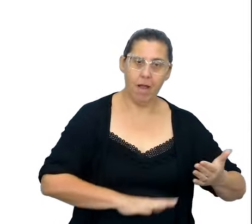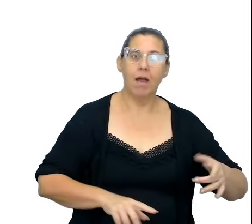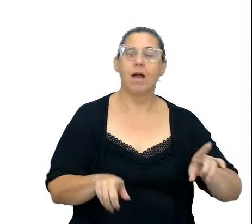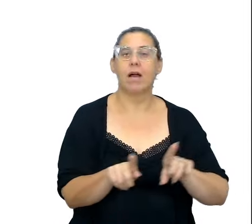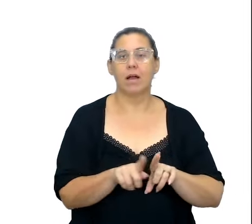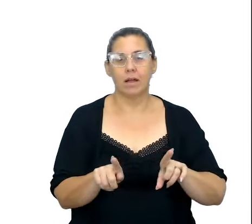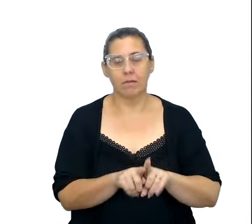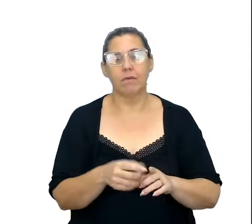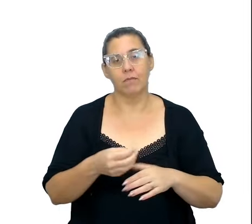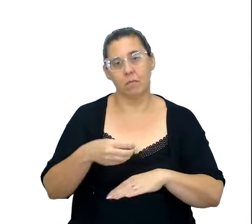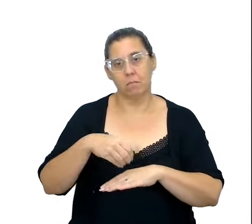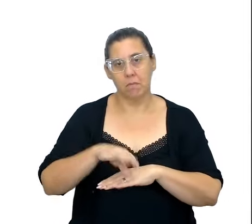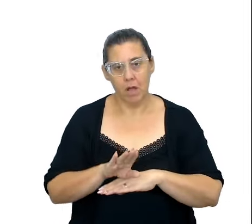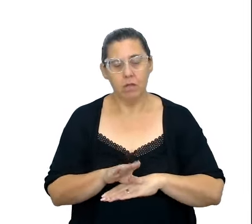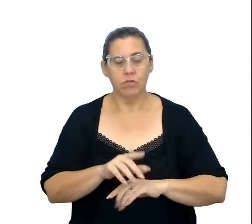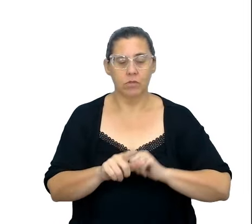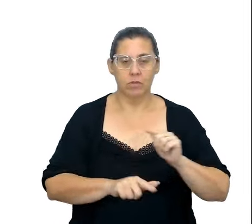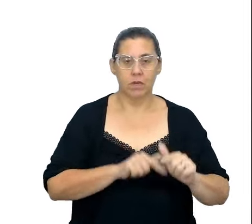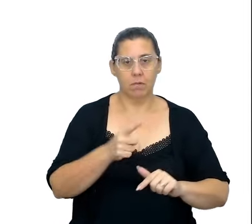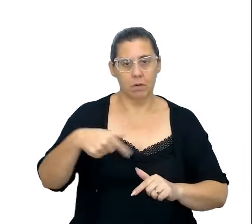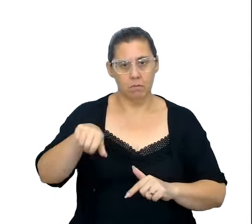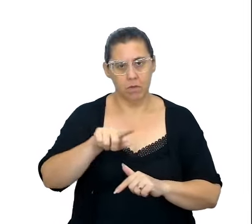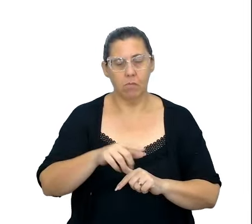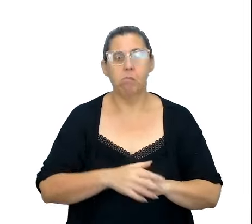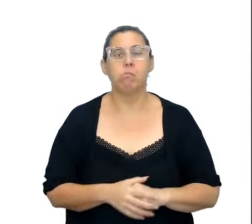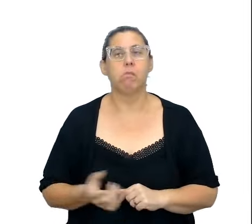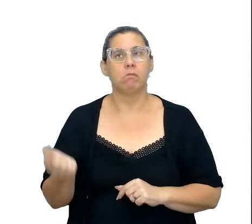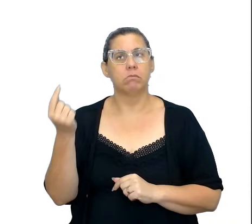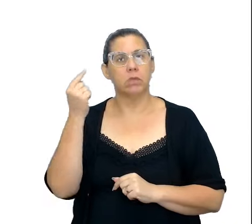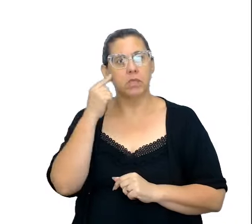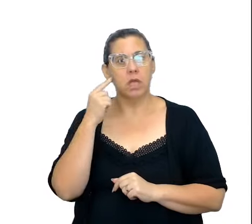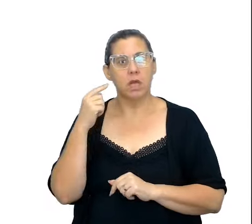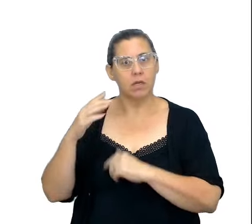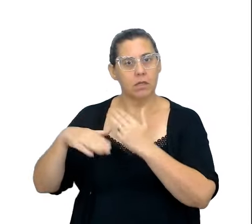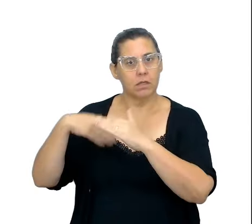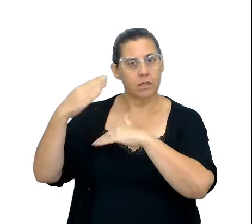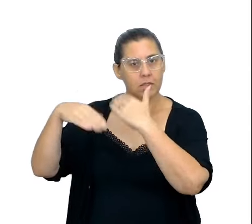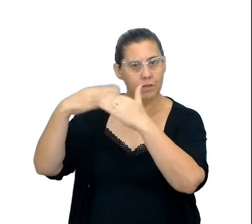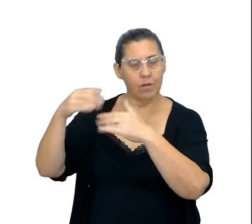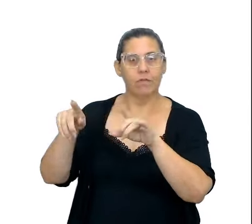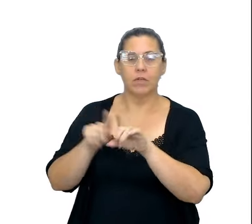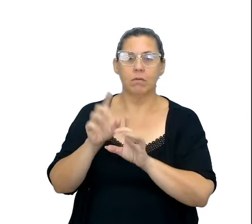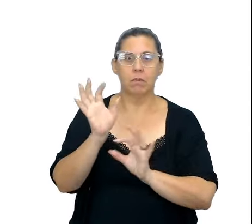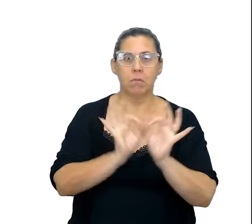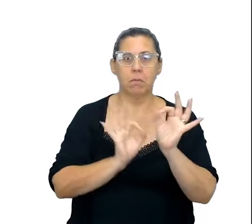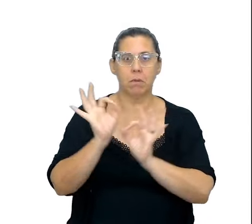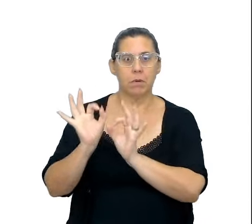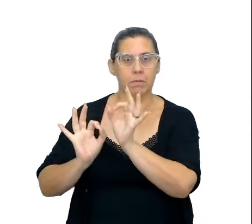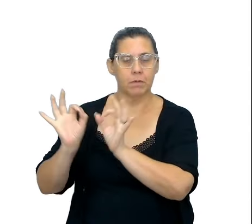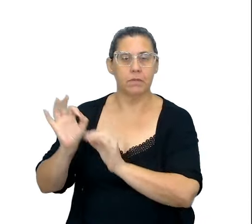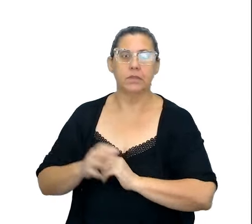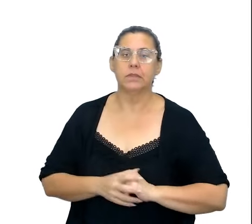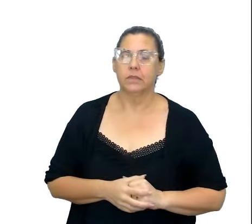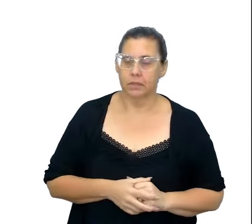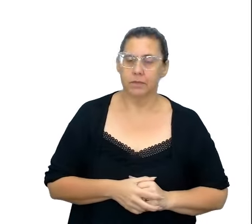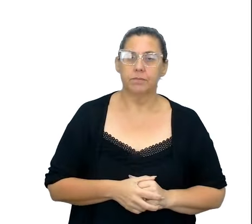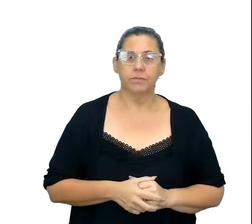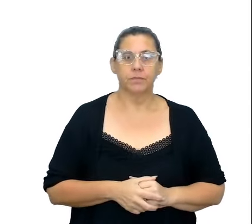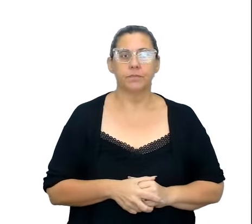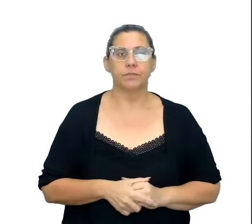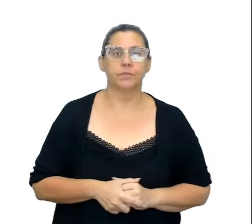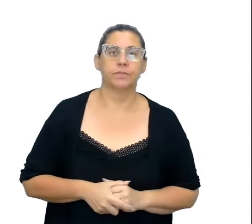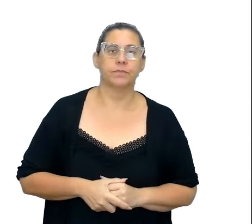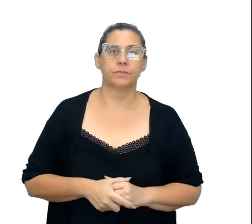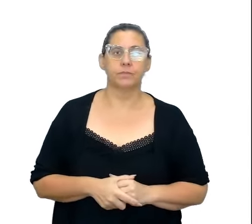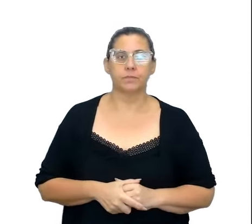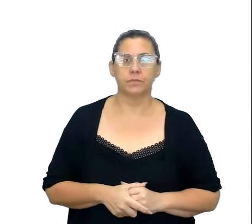aí como sugestão de trabalho para vocês poderem pensar e desenvolver, né, esse planejamento aí para a produção textual,